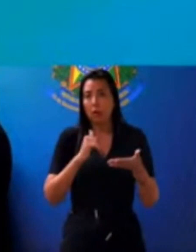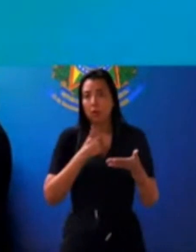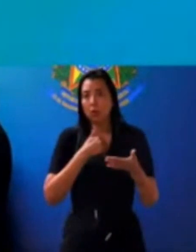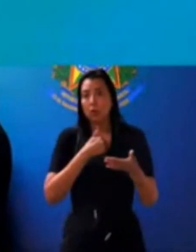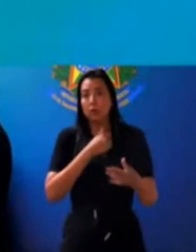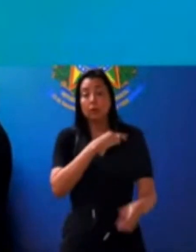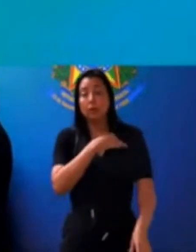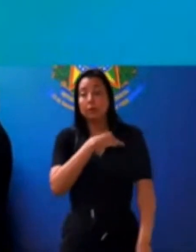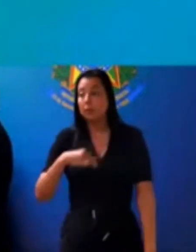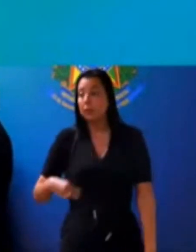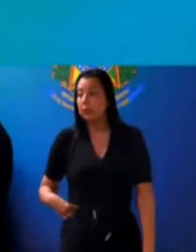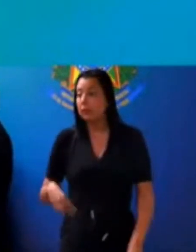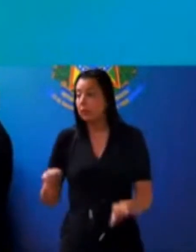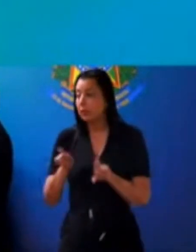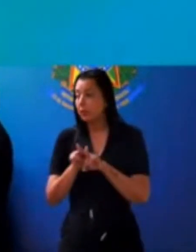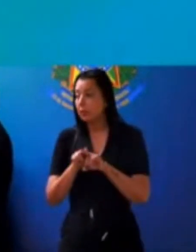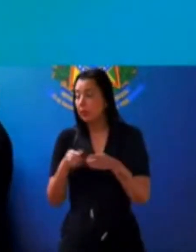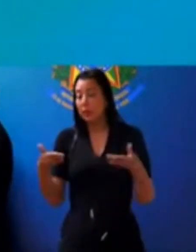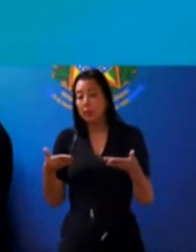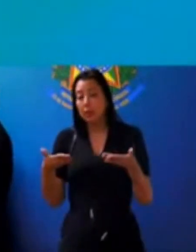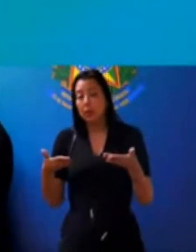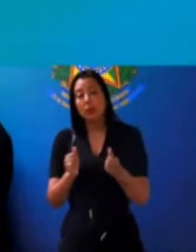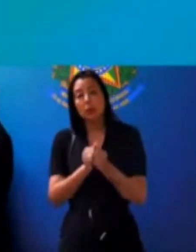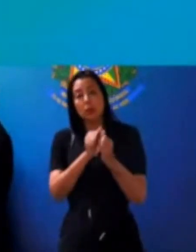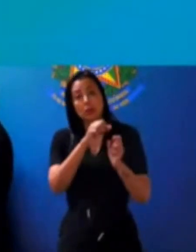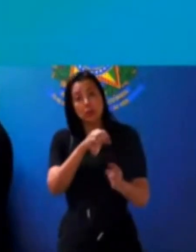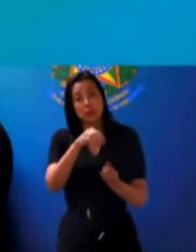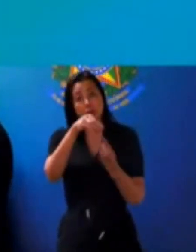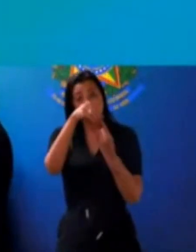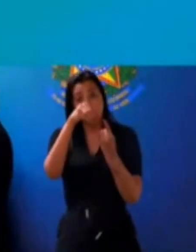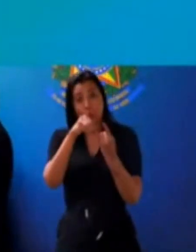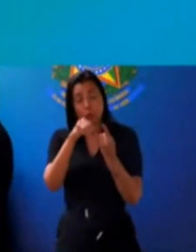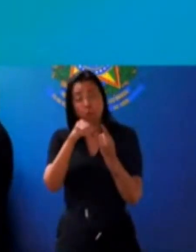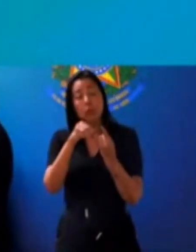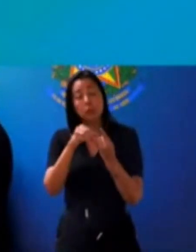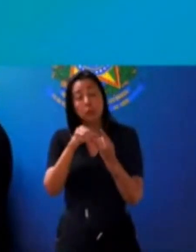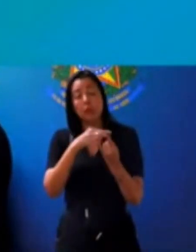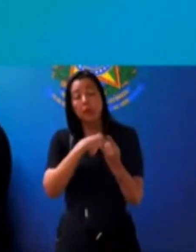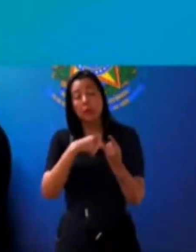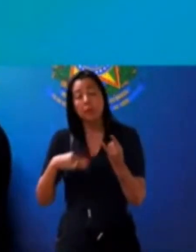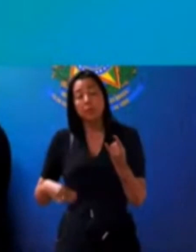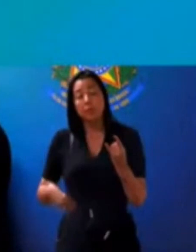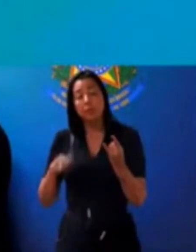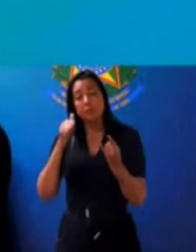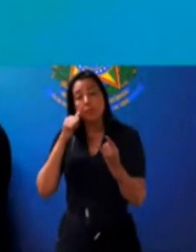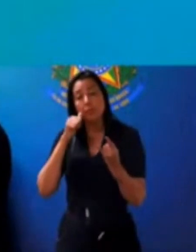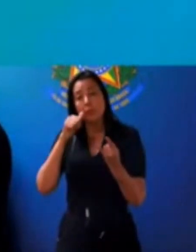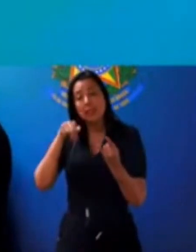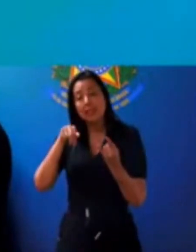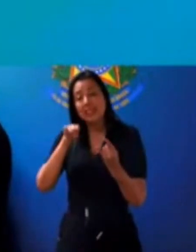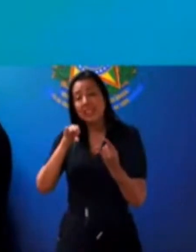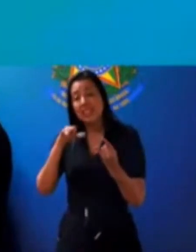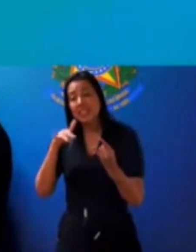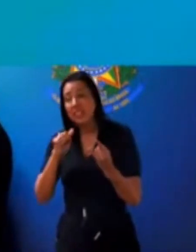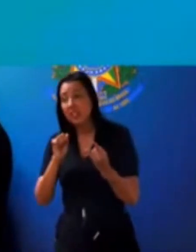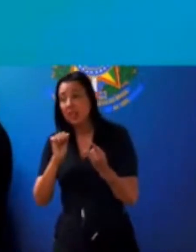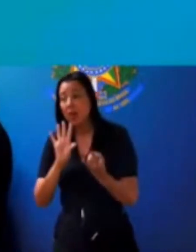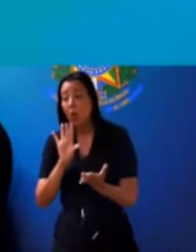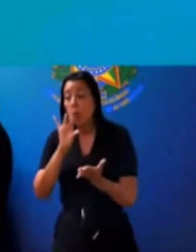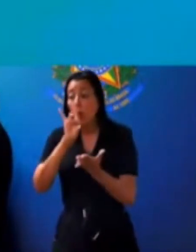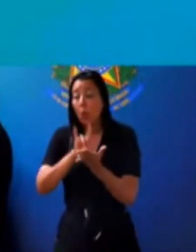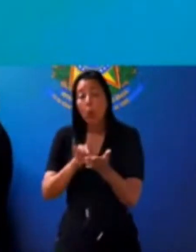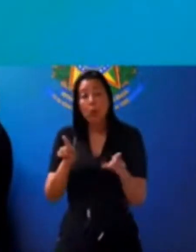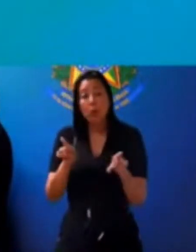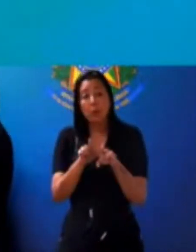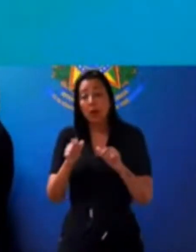nossa ministra estava até então a frente da Fiocruz a nossa ministra da saúde né Essas duas instituições confirmaram a